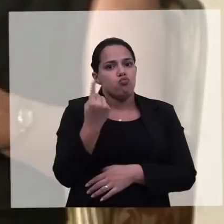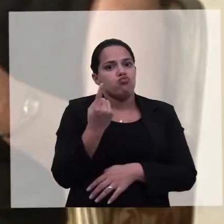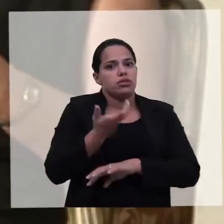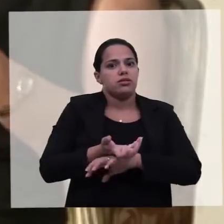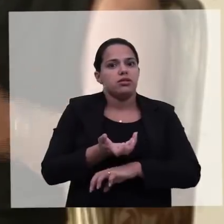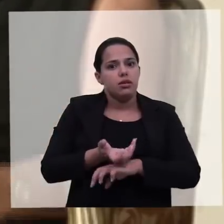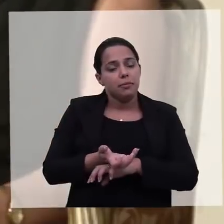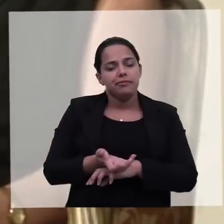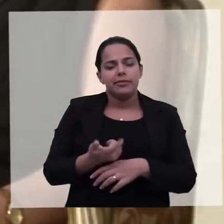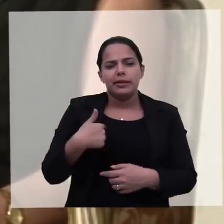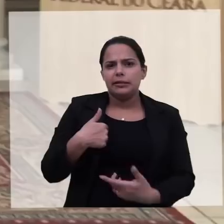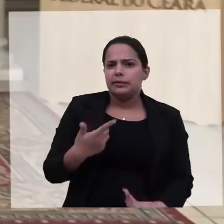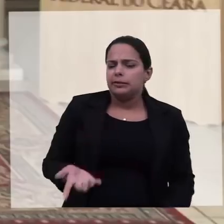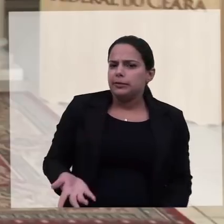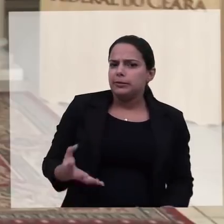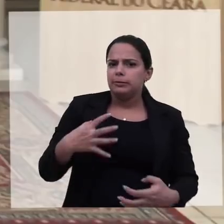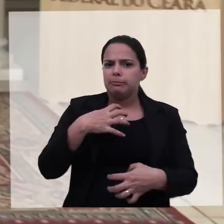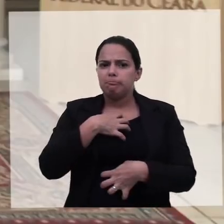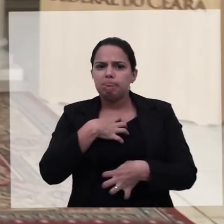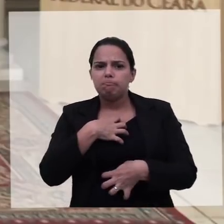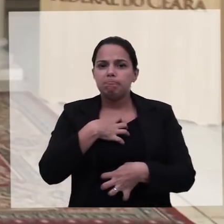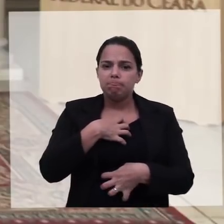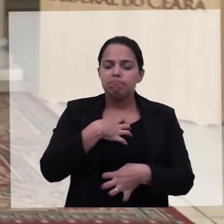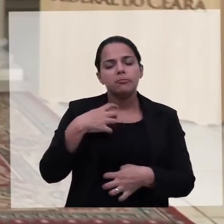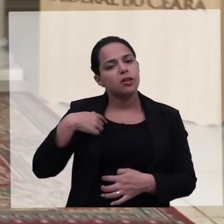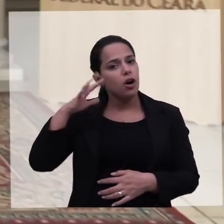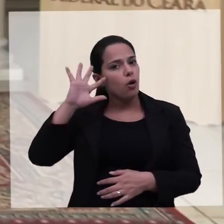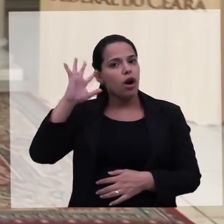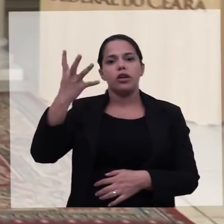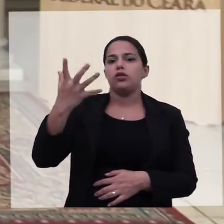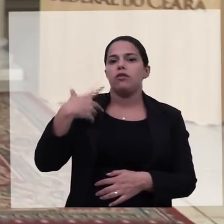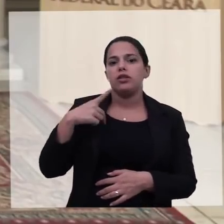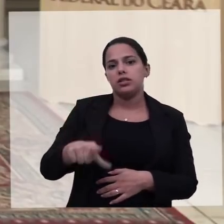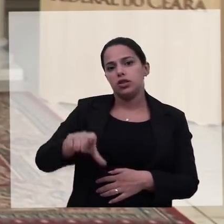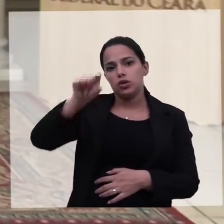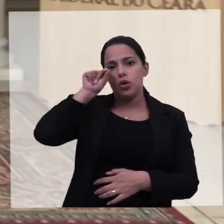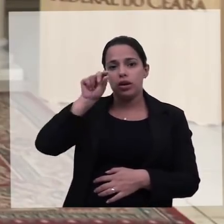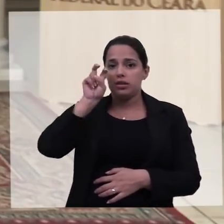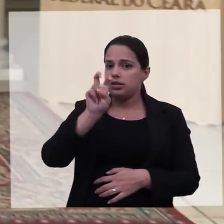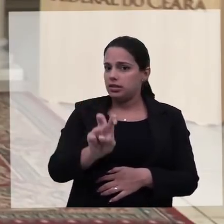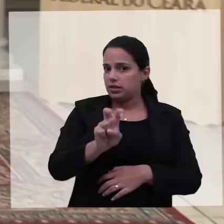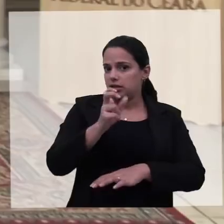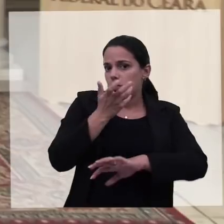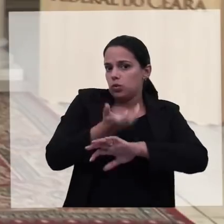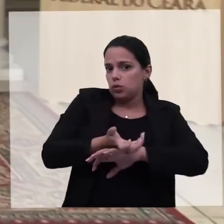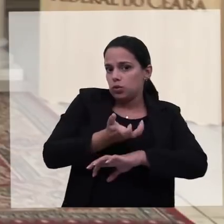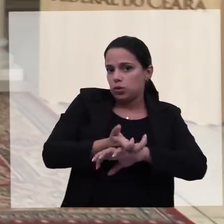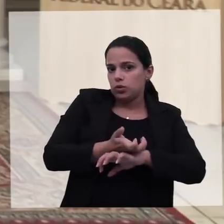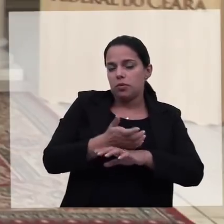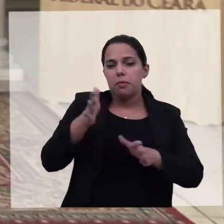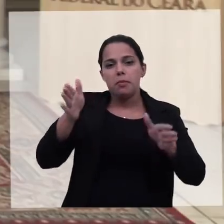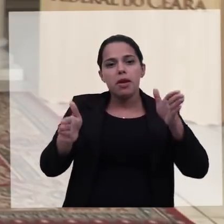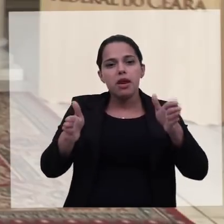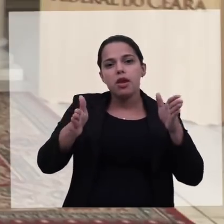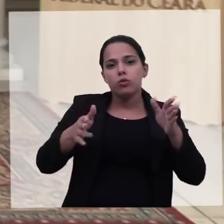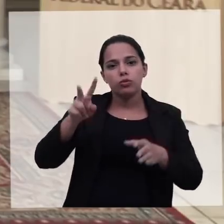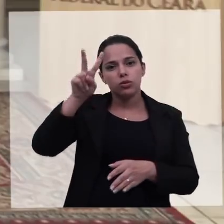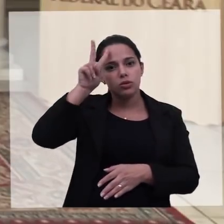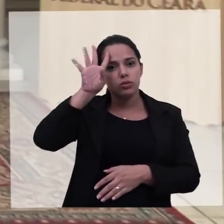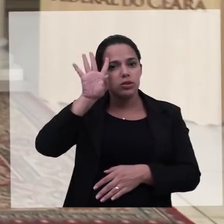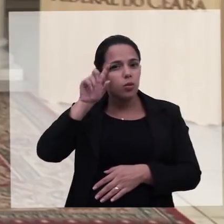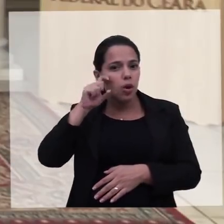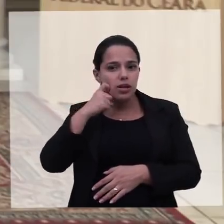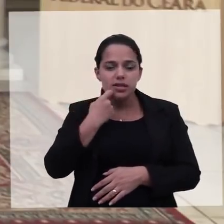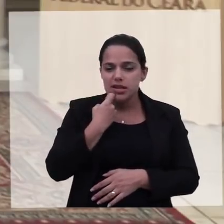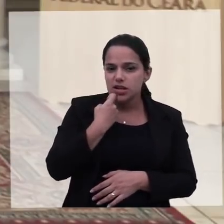Então eu não gostava daquilo, por conta própria eu optei a só fazer 5 disciplinas